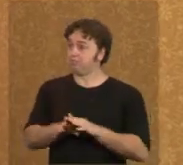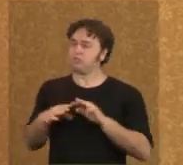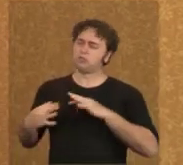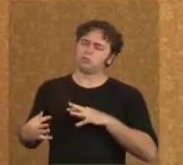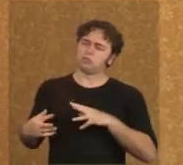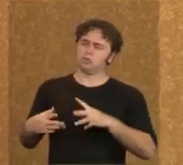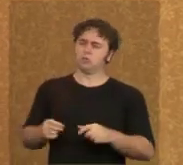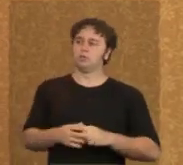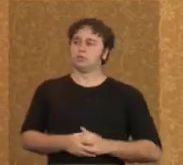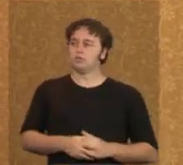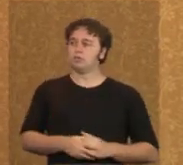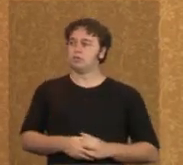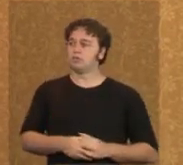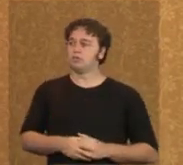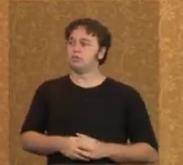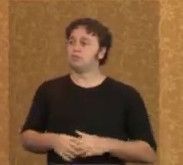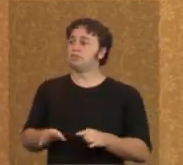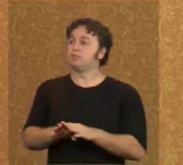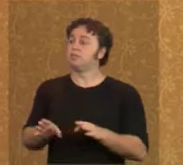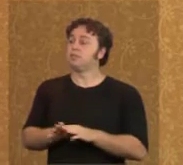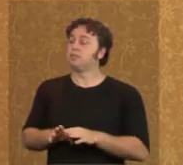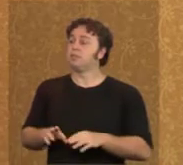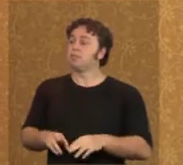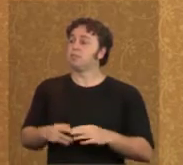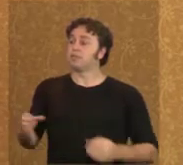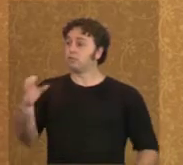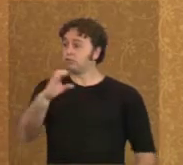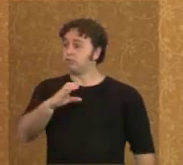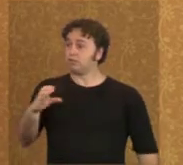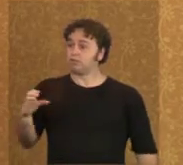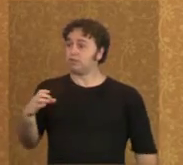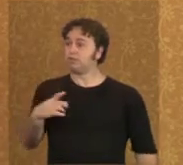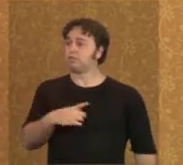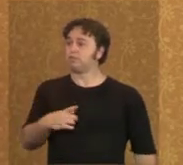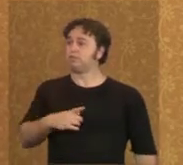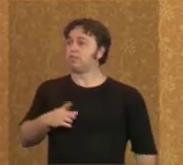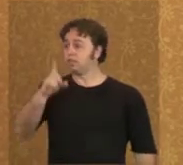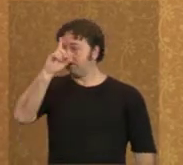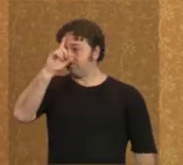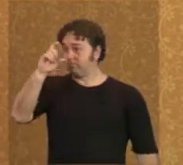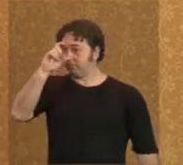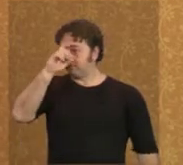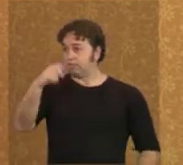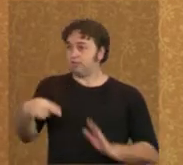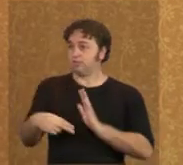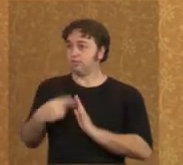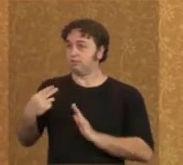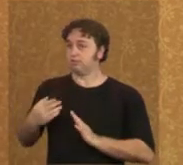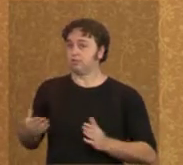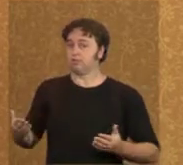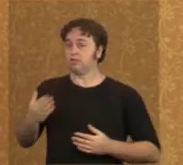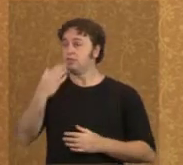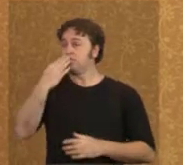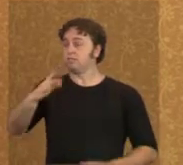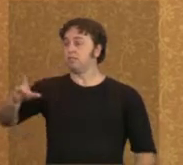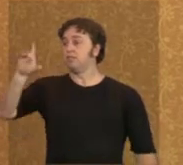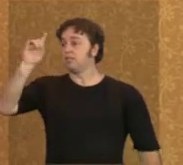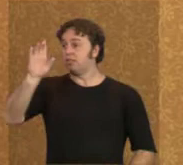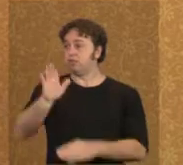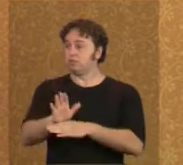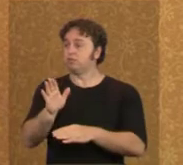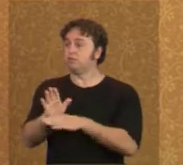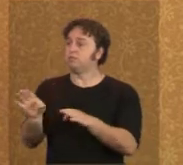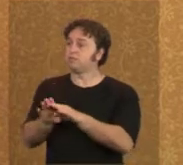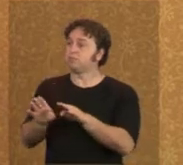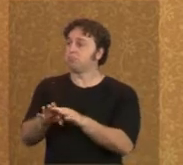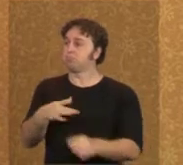todo mundo. Então vamos agora. E também eu tenho uma cunhada que está internada hoje, que ela foi operada. Eu peço que Deus também ajude, que ela